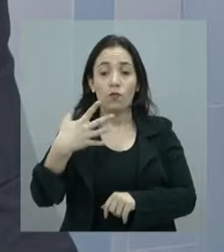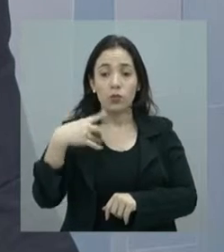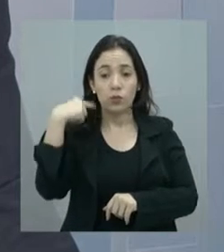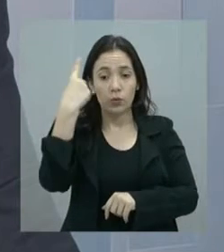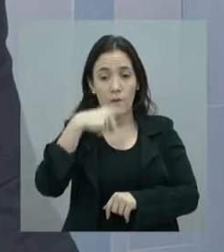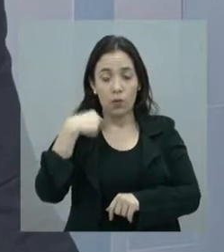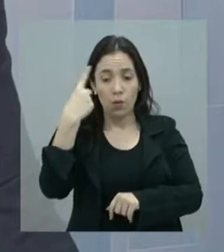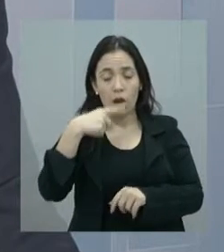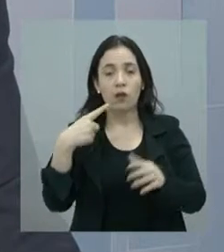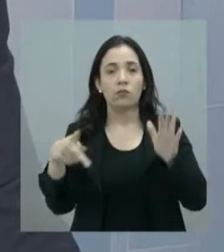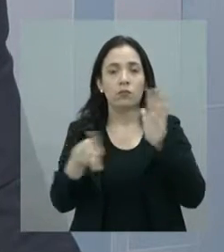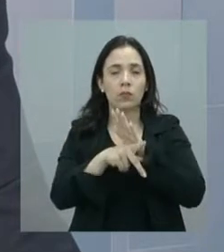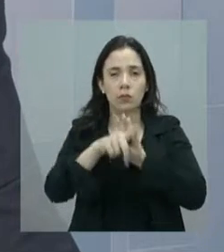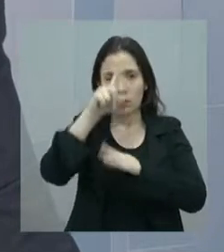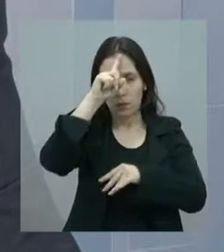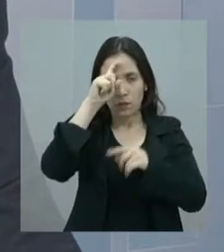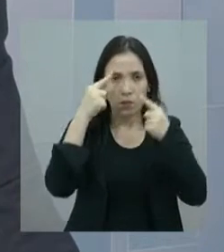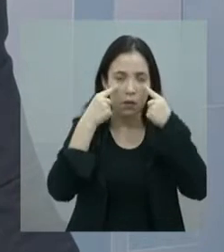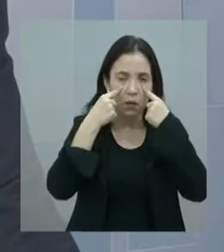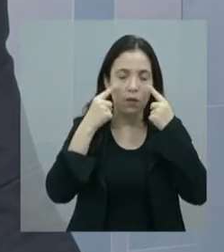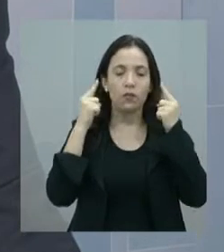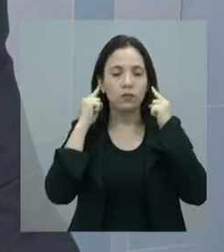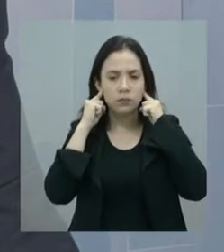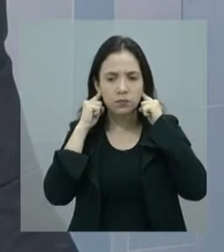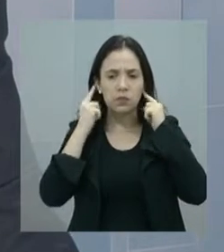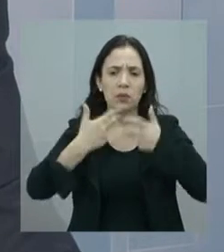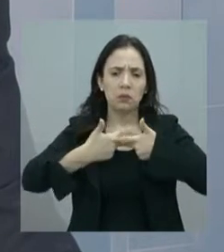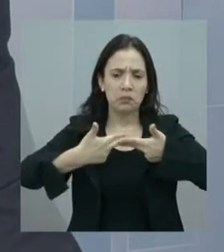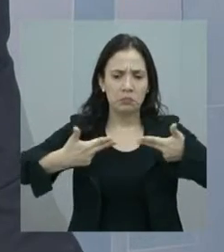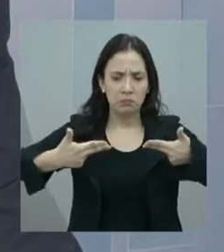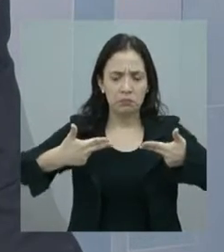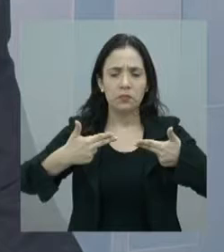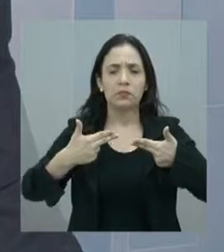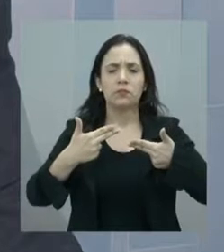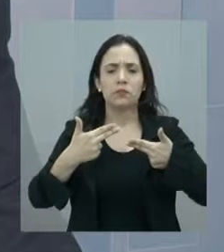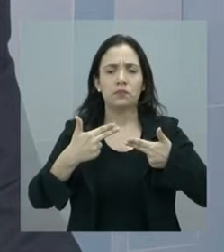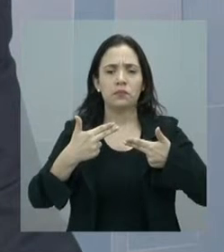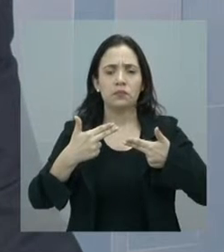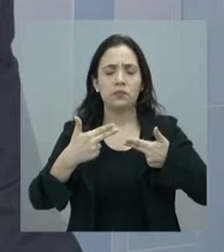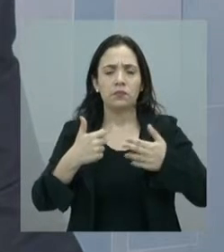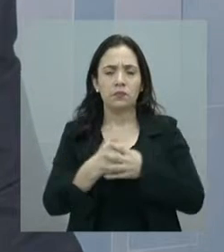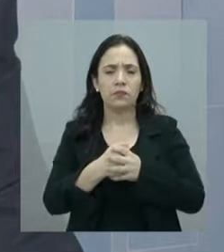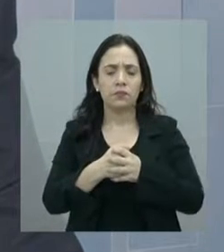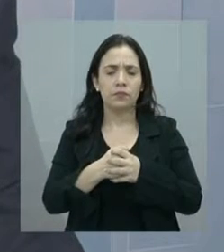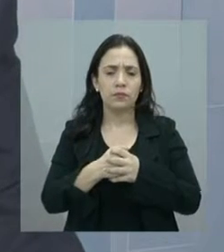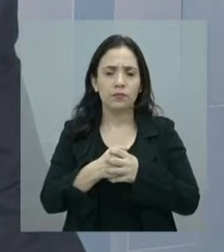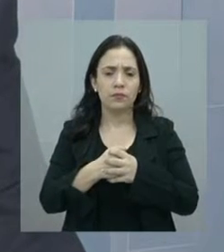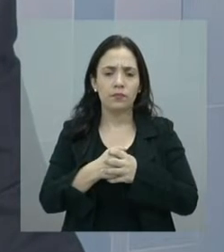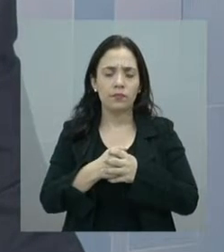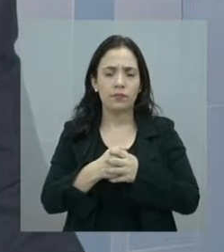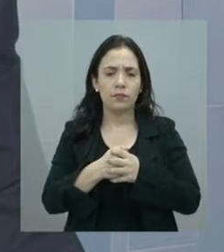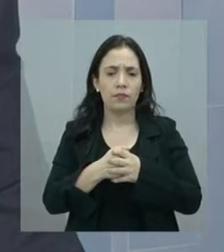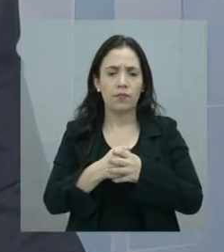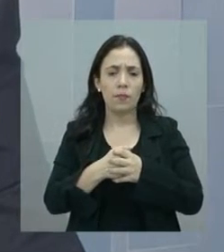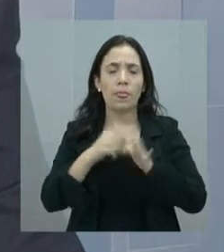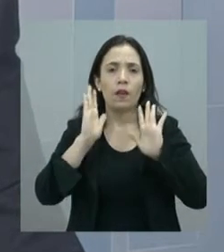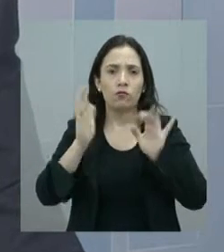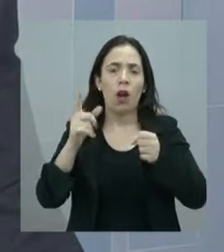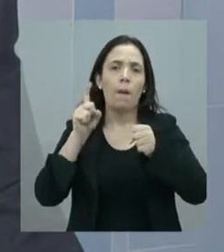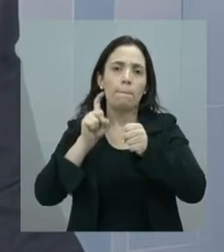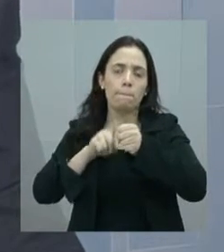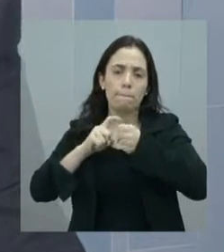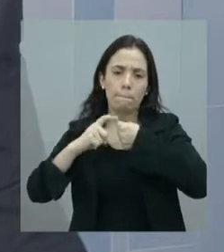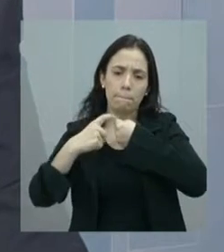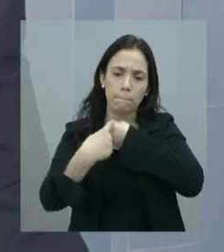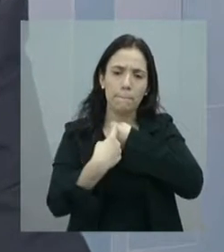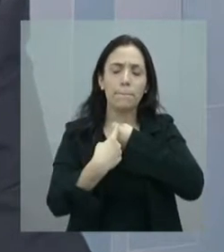horas. Oftalmologia, otorrino e também urologia e vários outros setores. Várias clínicas foram conveniadas em Fortaleza.